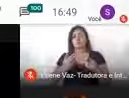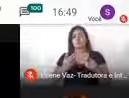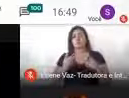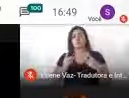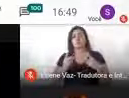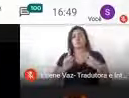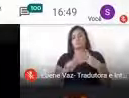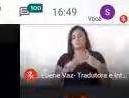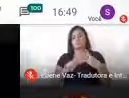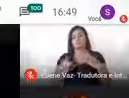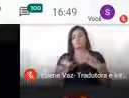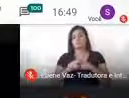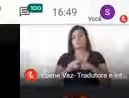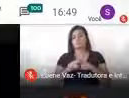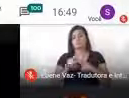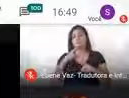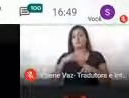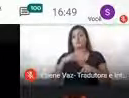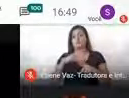japoneses do município do Acará.